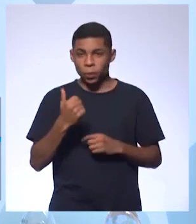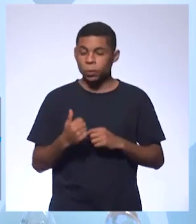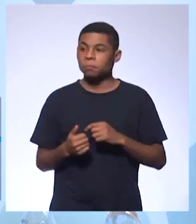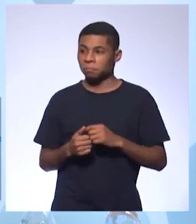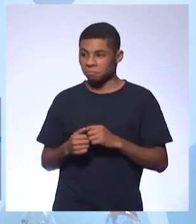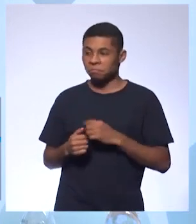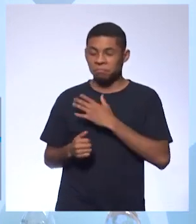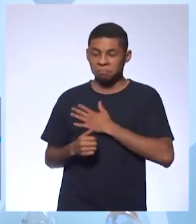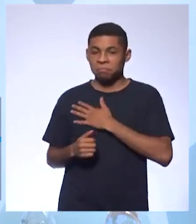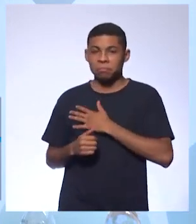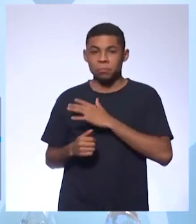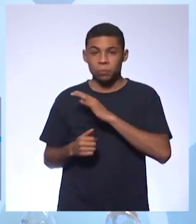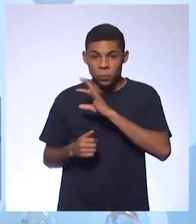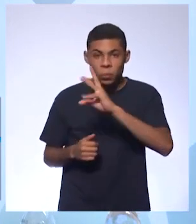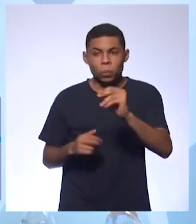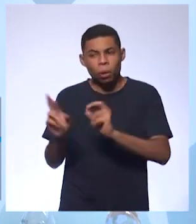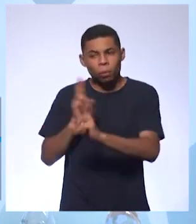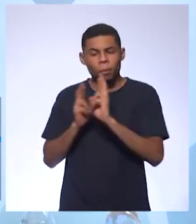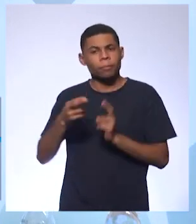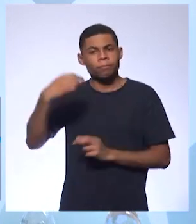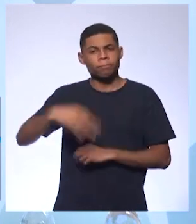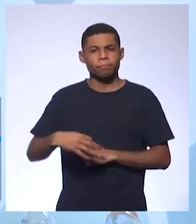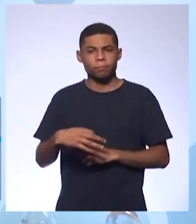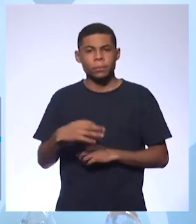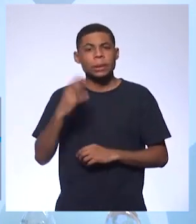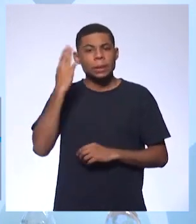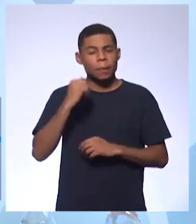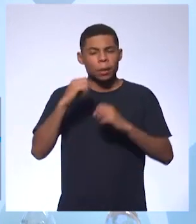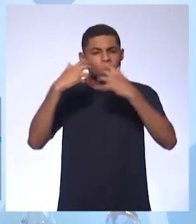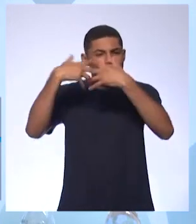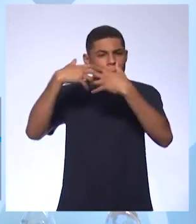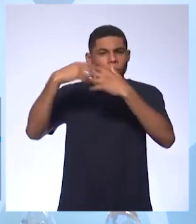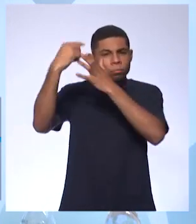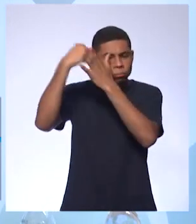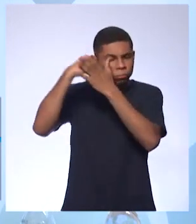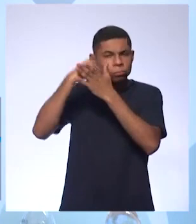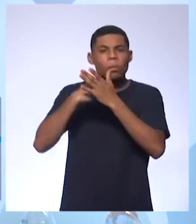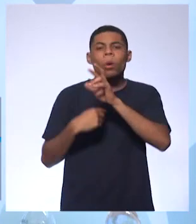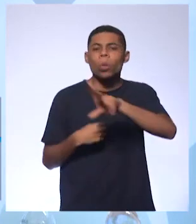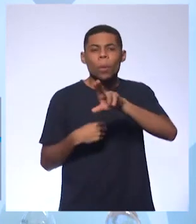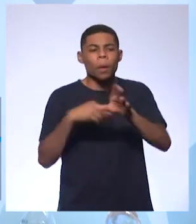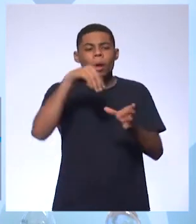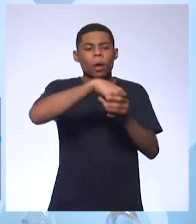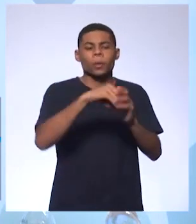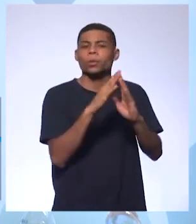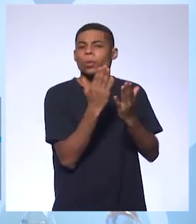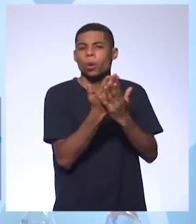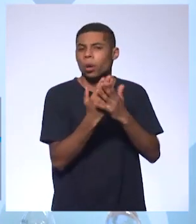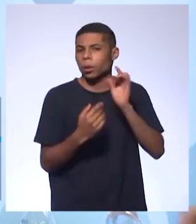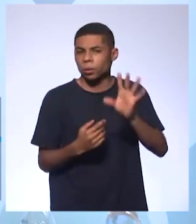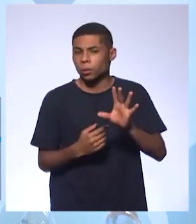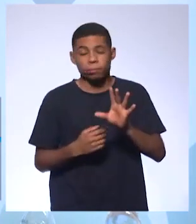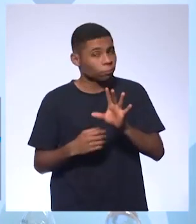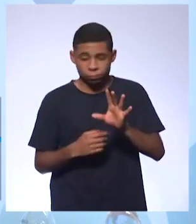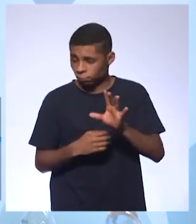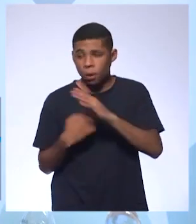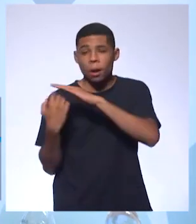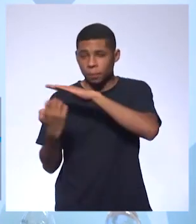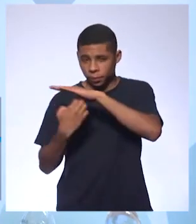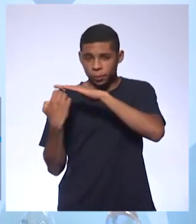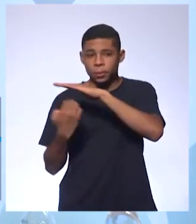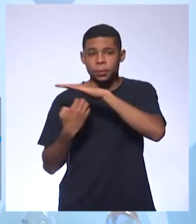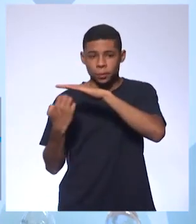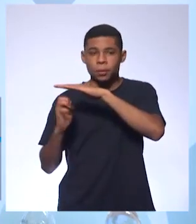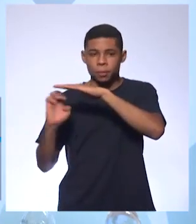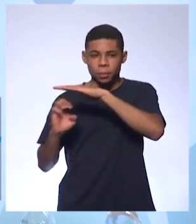corretas. Inclusive, a gente vai ver nessa aula que a autoavaliação é uma tendência não só na escola, mas também nas empresas, né? Já que a gente está falando